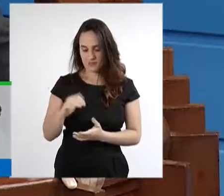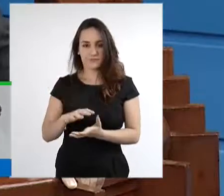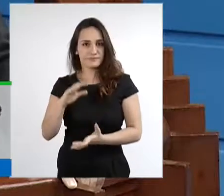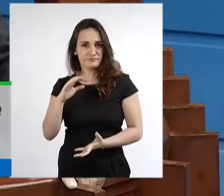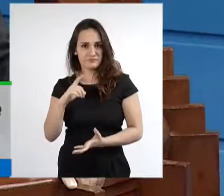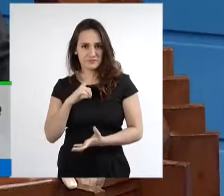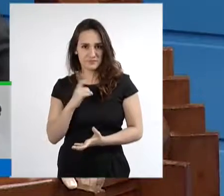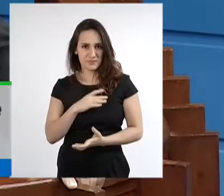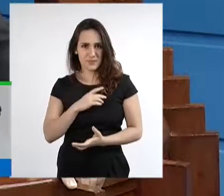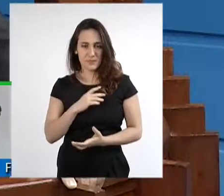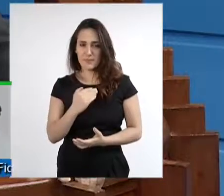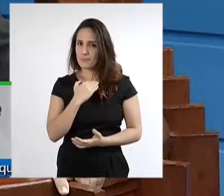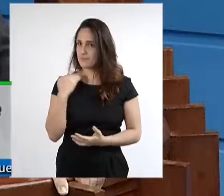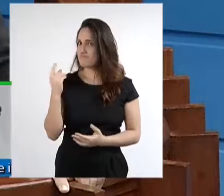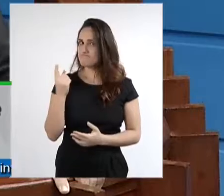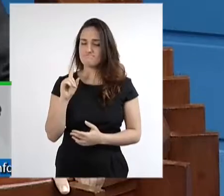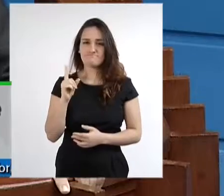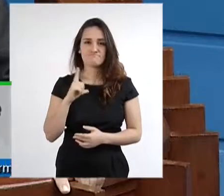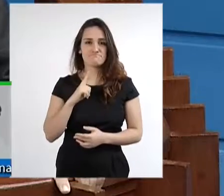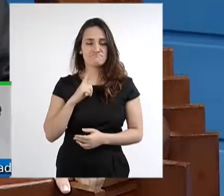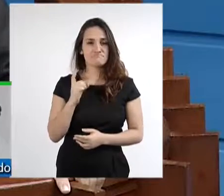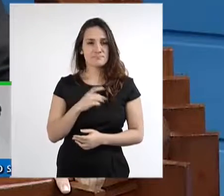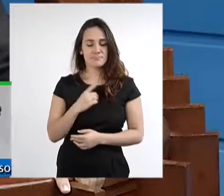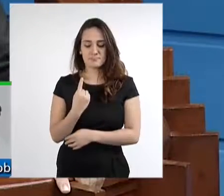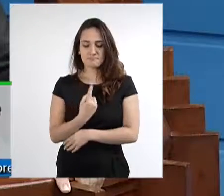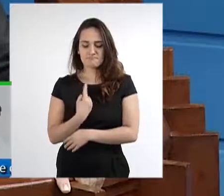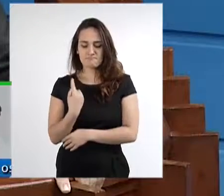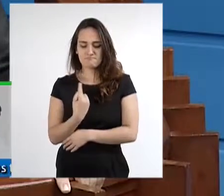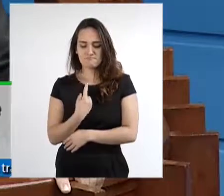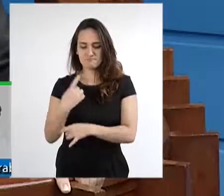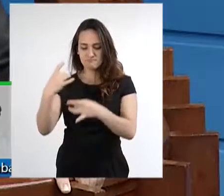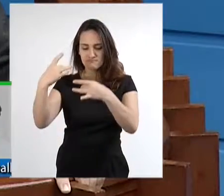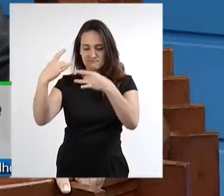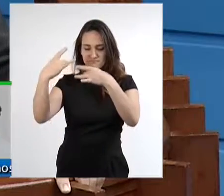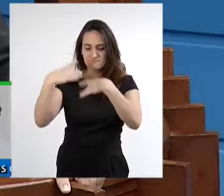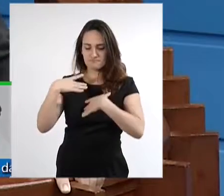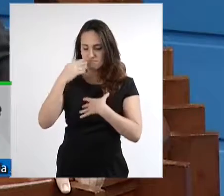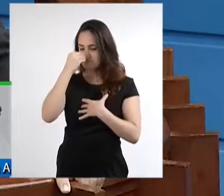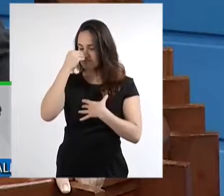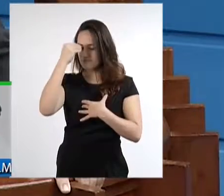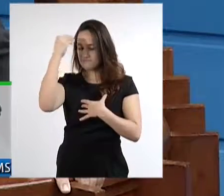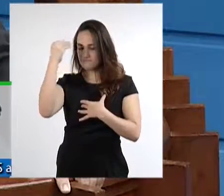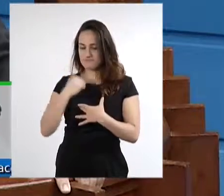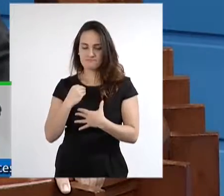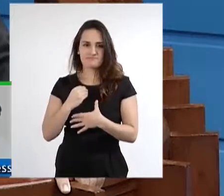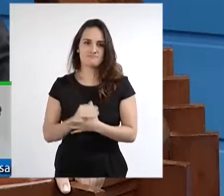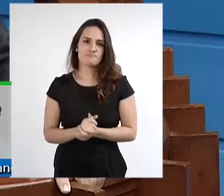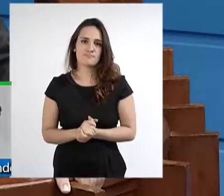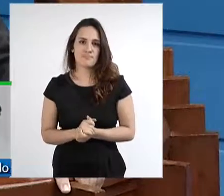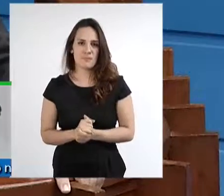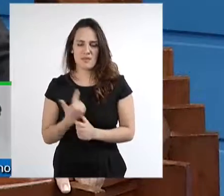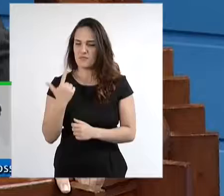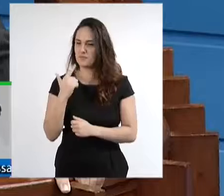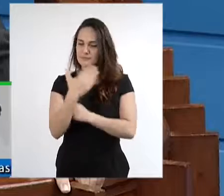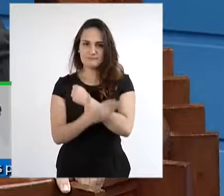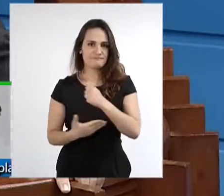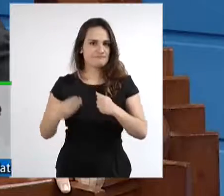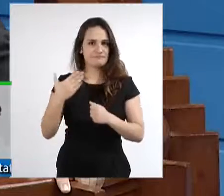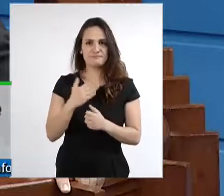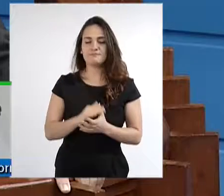medo da pessoa idosa é a solidão, é ficar desamparado, sem proteção,